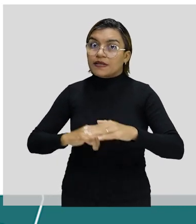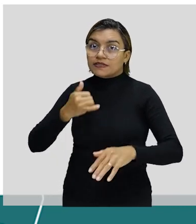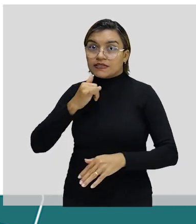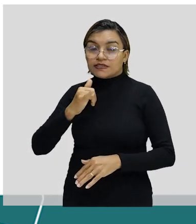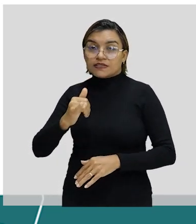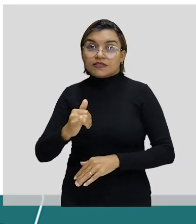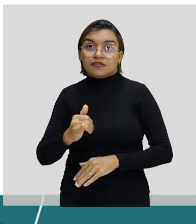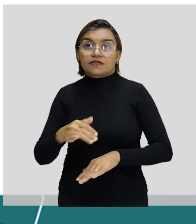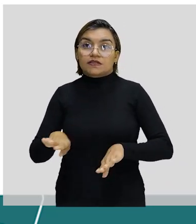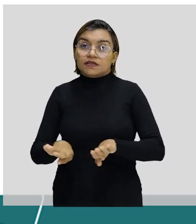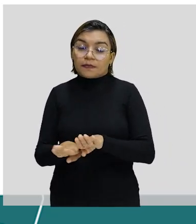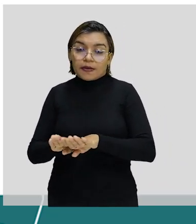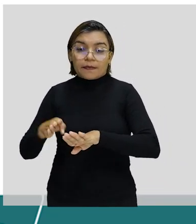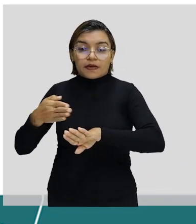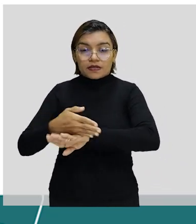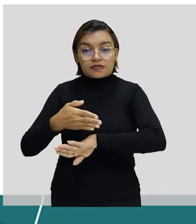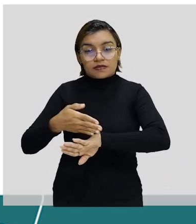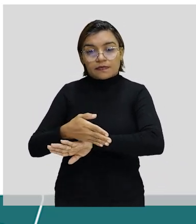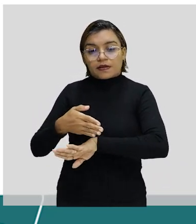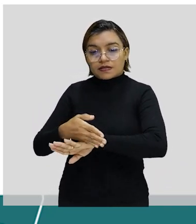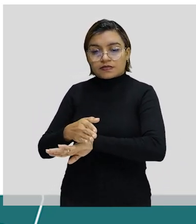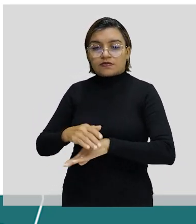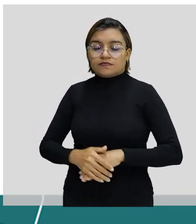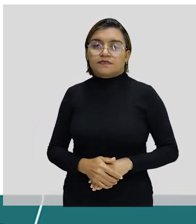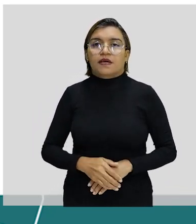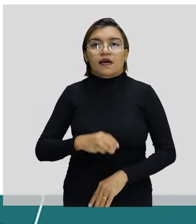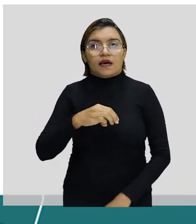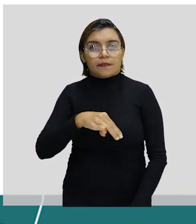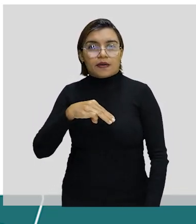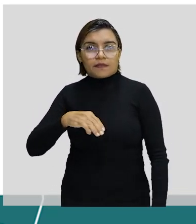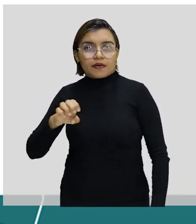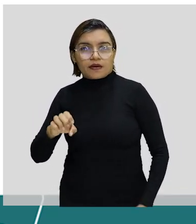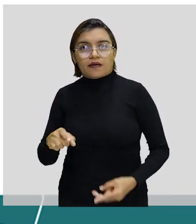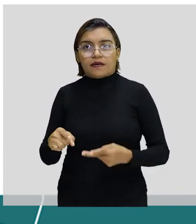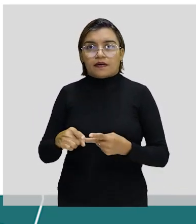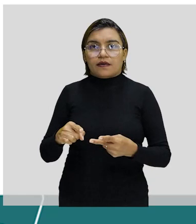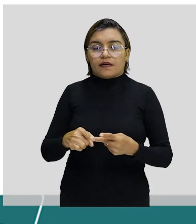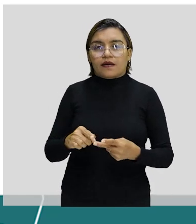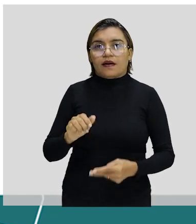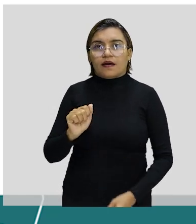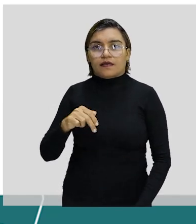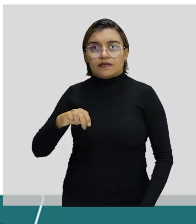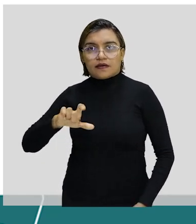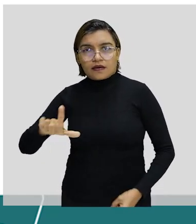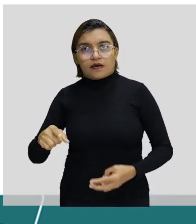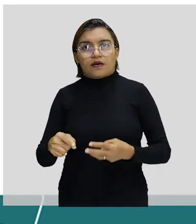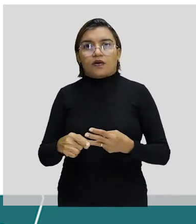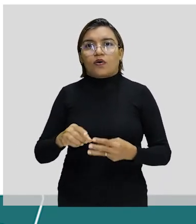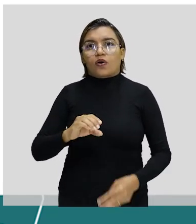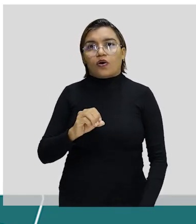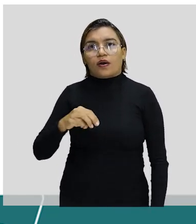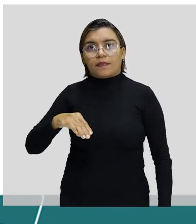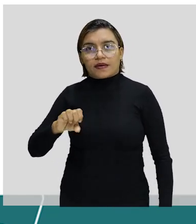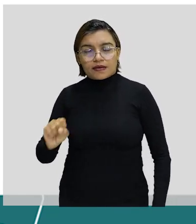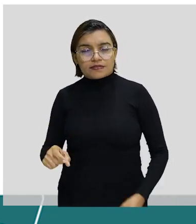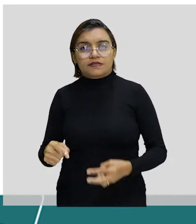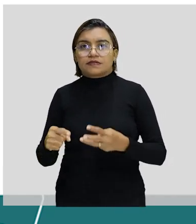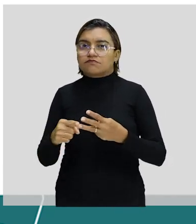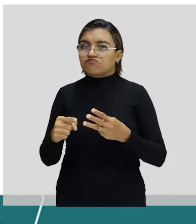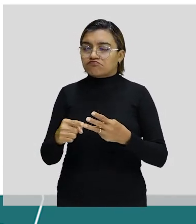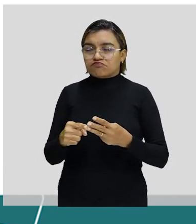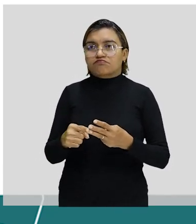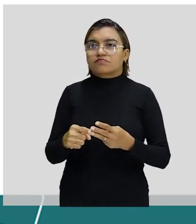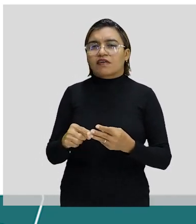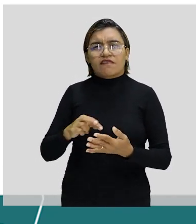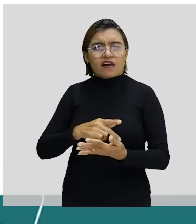de representantes dos seguintes órgãos. Aí tem MME, ANEEL, ONS, EPE, CCEE